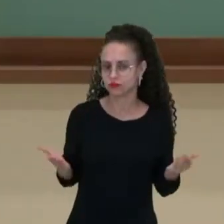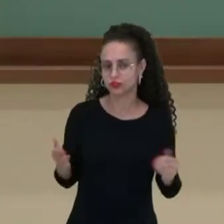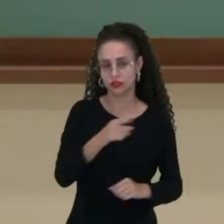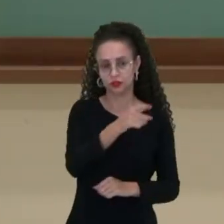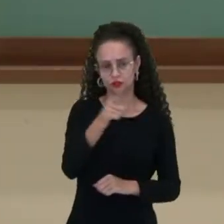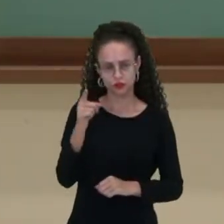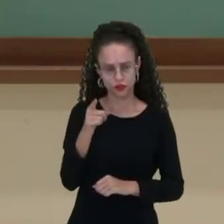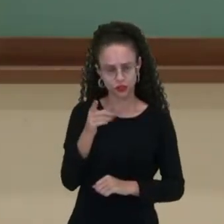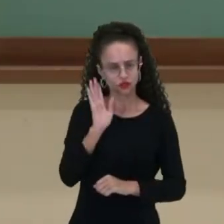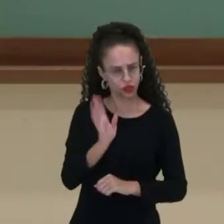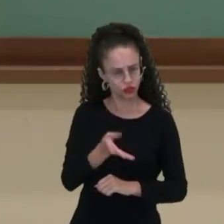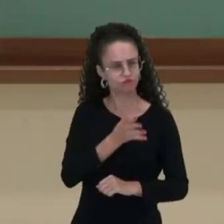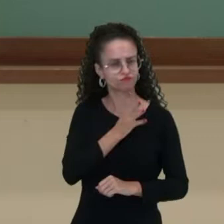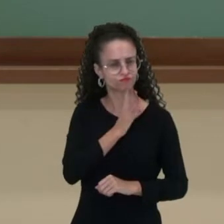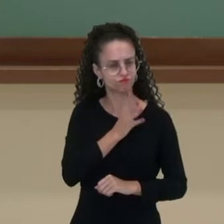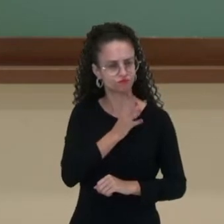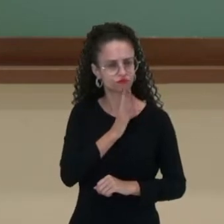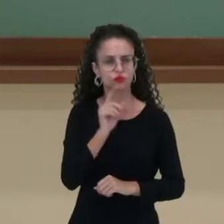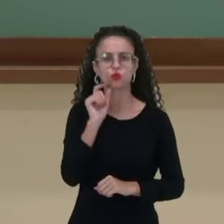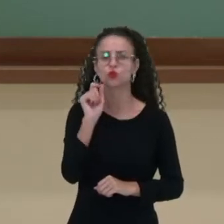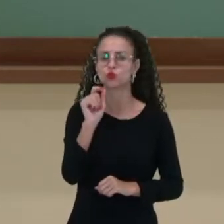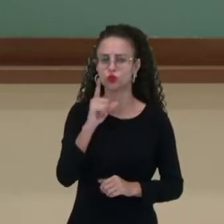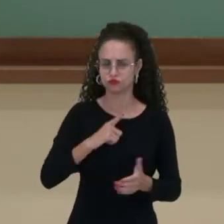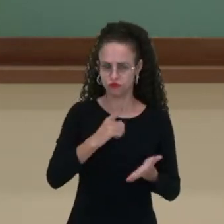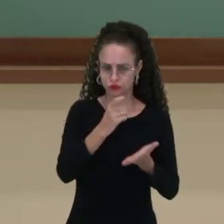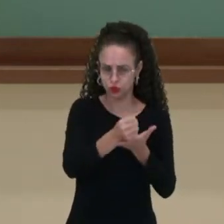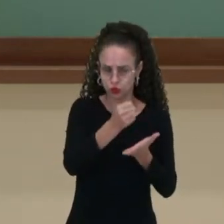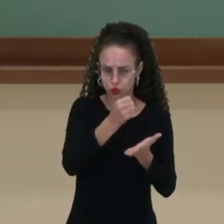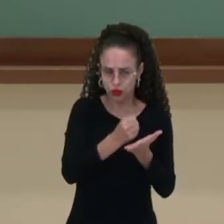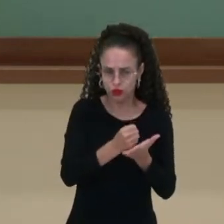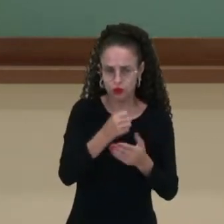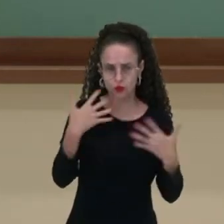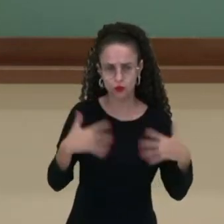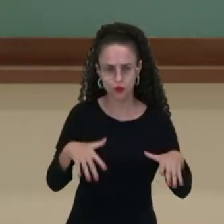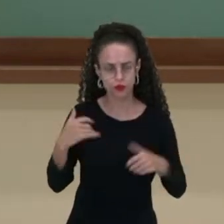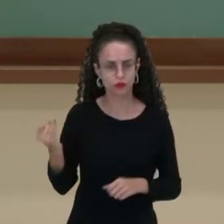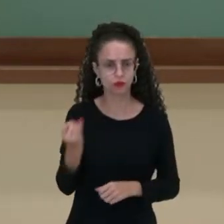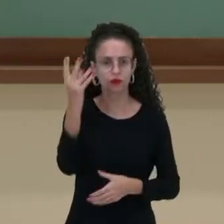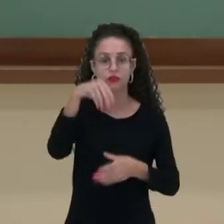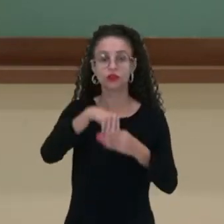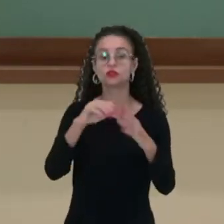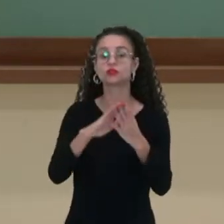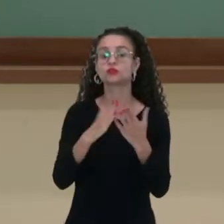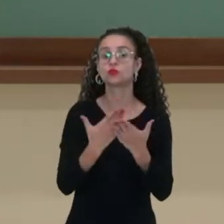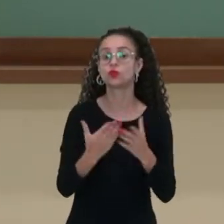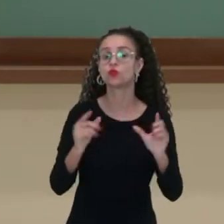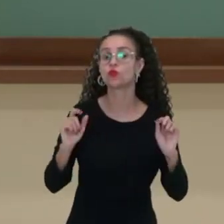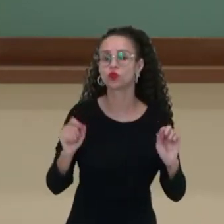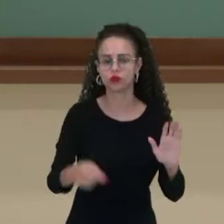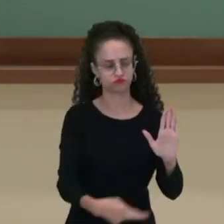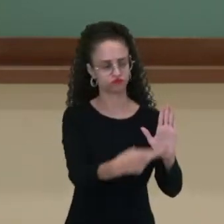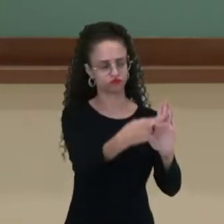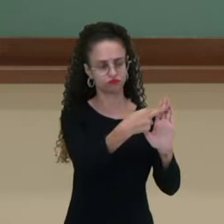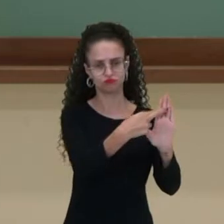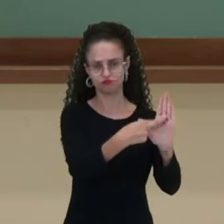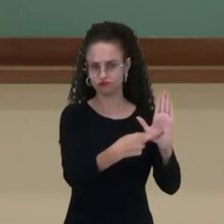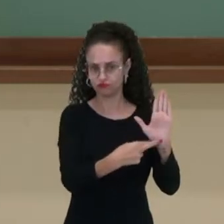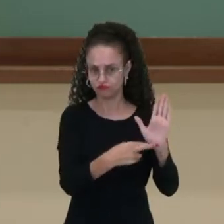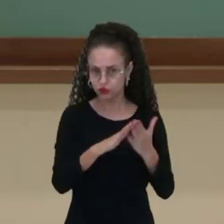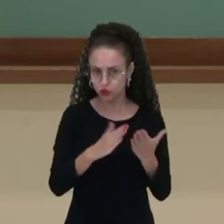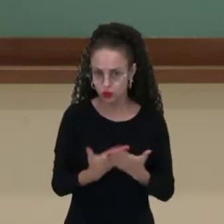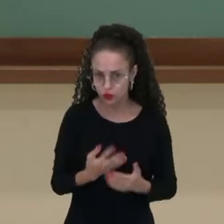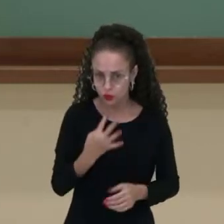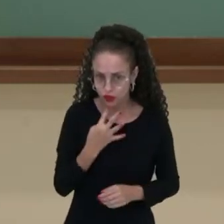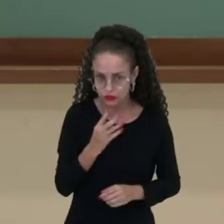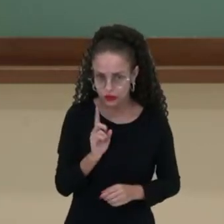já ouviram falar que existe um documento muito importante nos colégios, chamado Regimento Escolar?